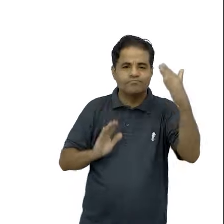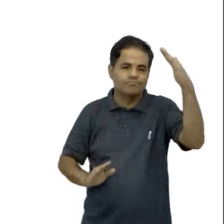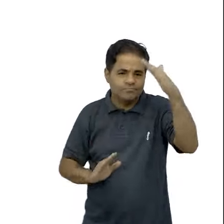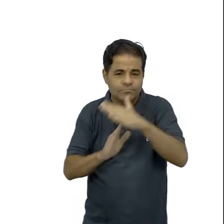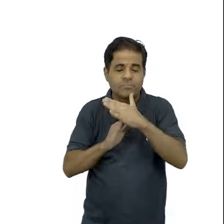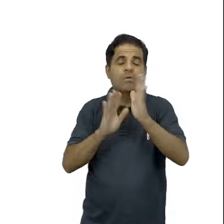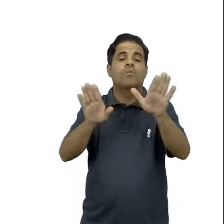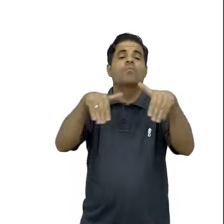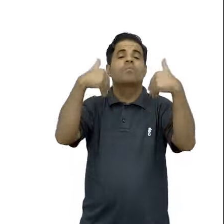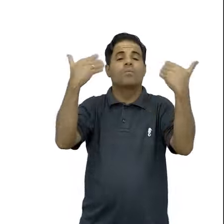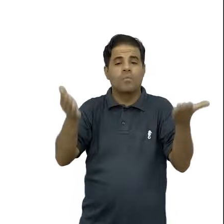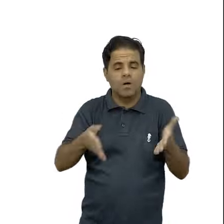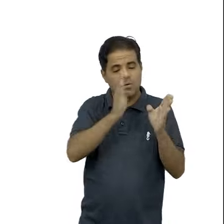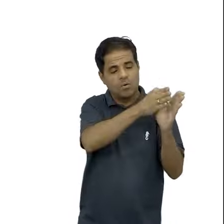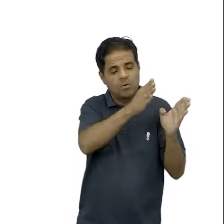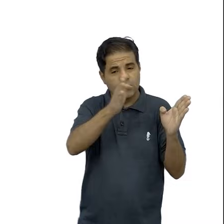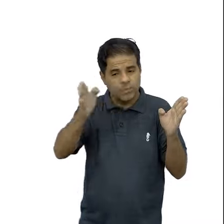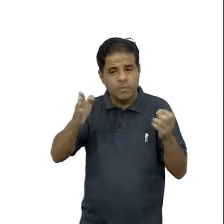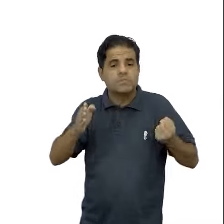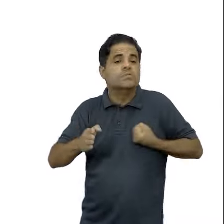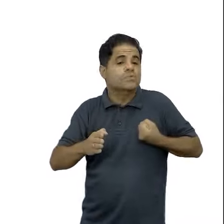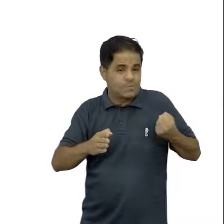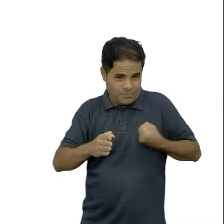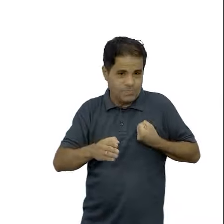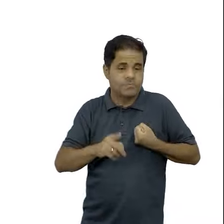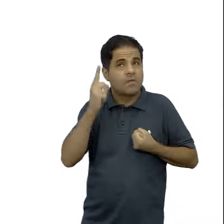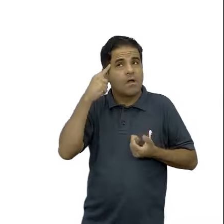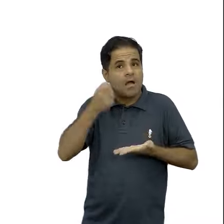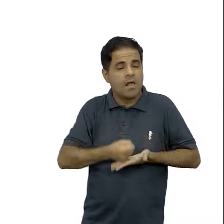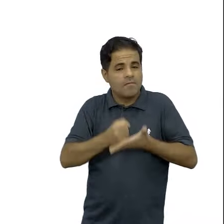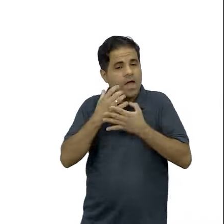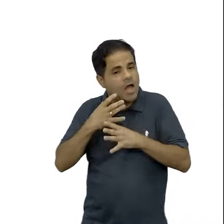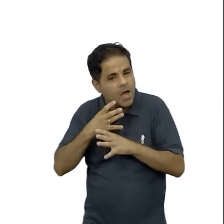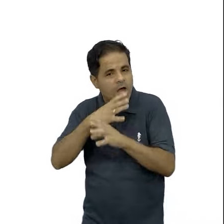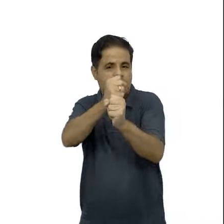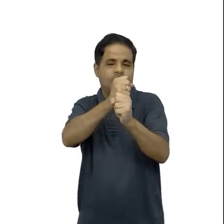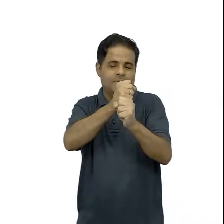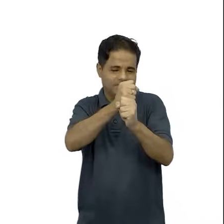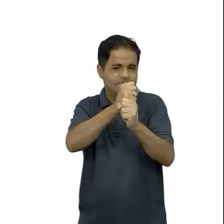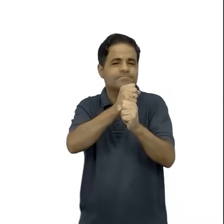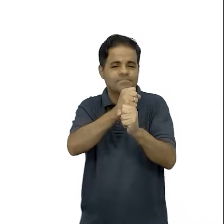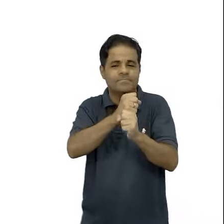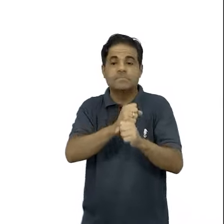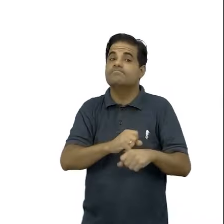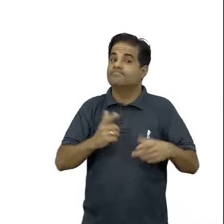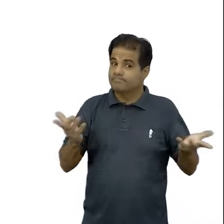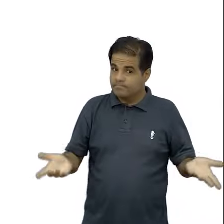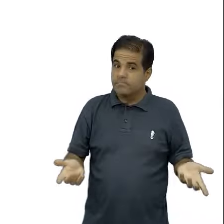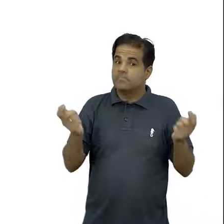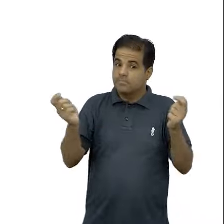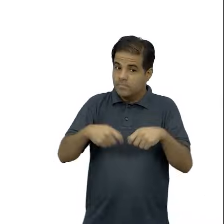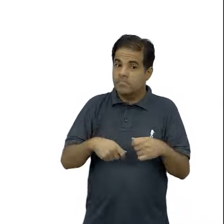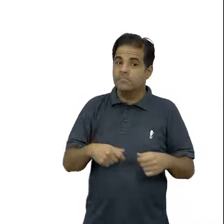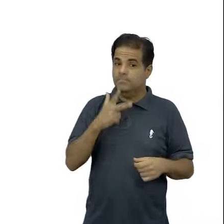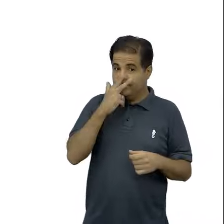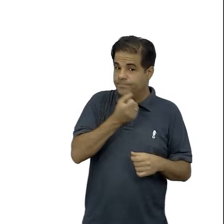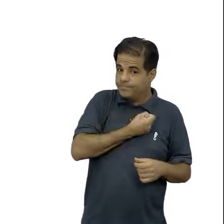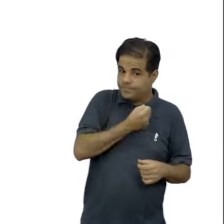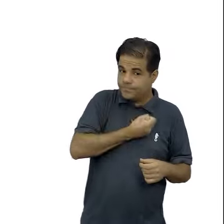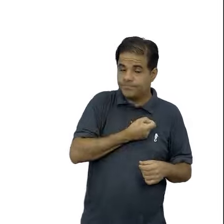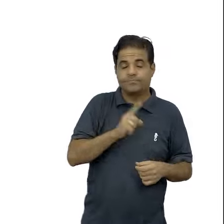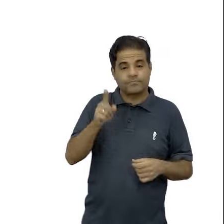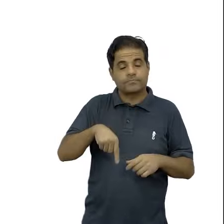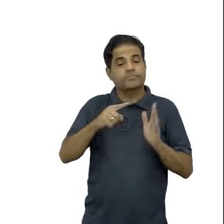delimita-se qual é a sequência dos números que levará à totalidade. E que para escrever o número